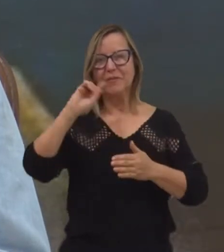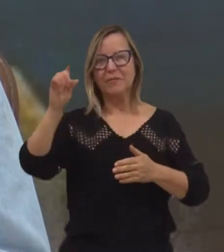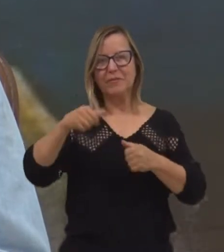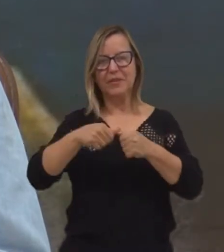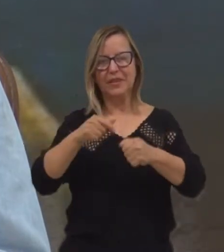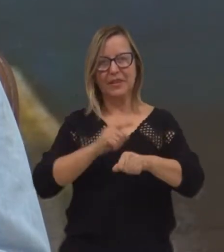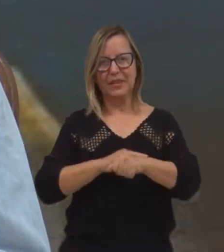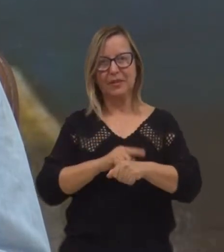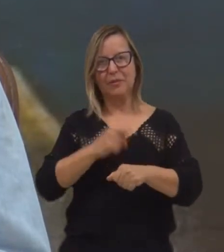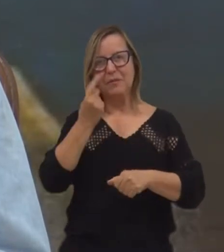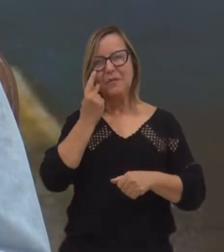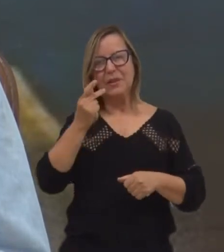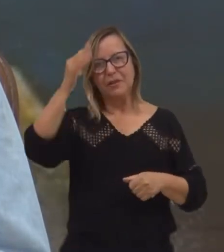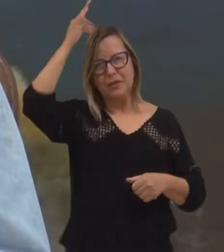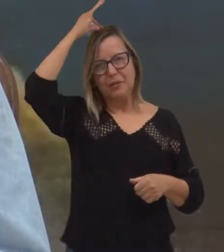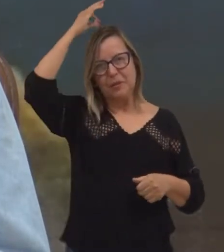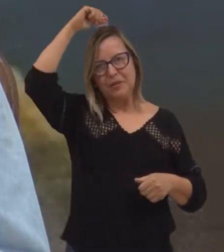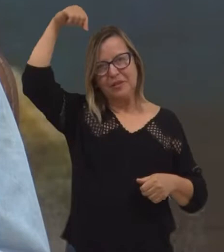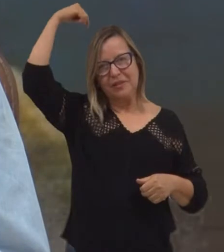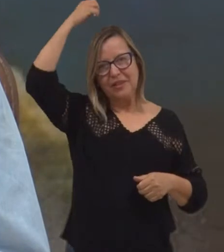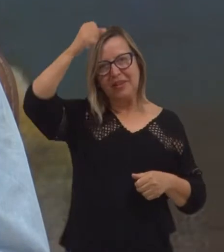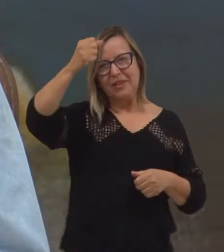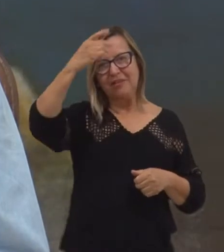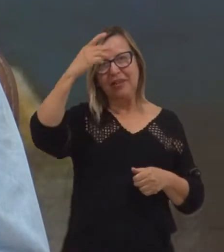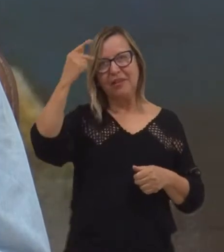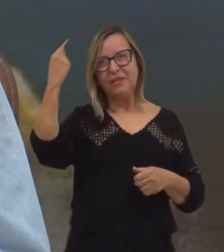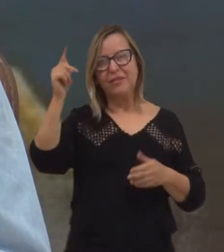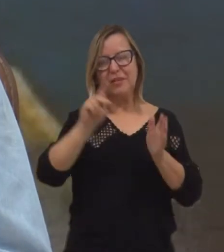o Espírito venha nos revelar a sua própria palavra.